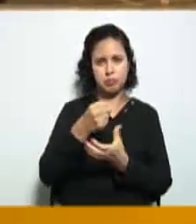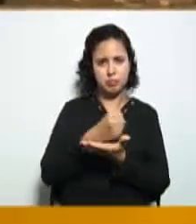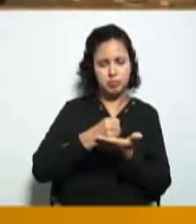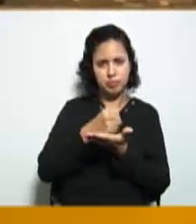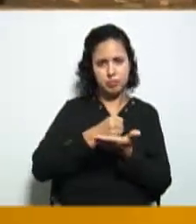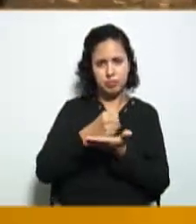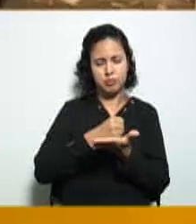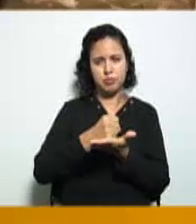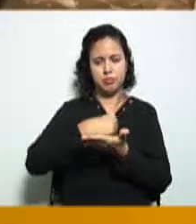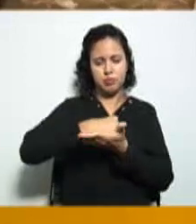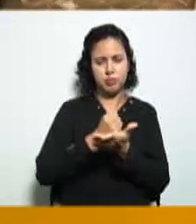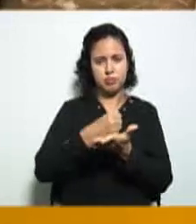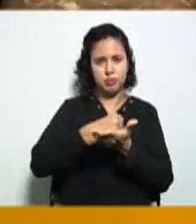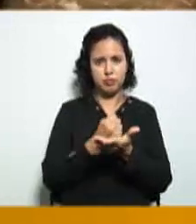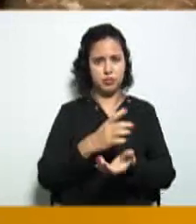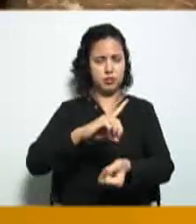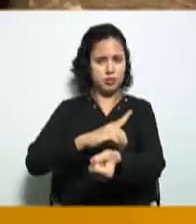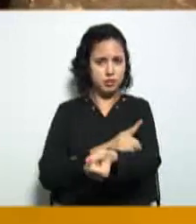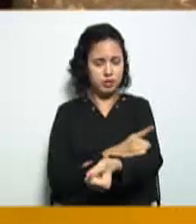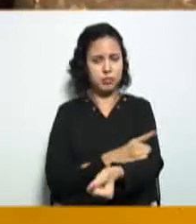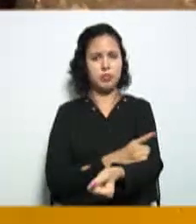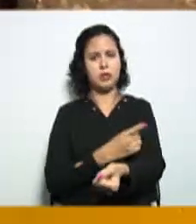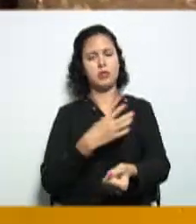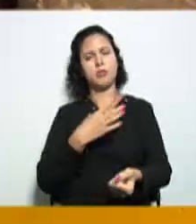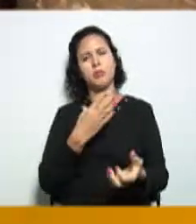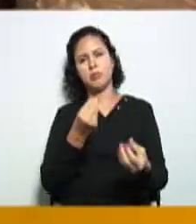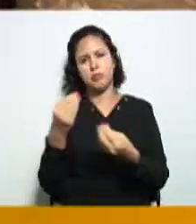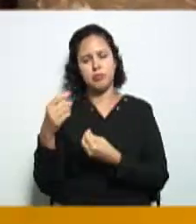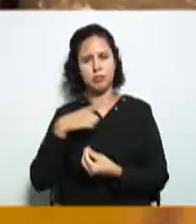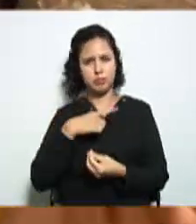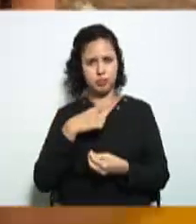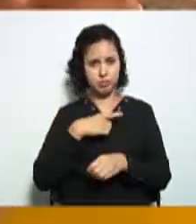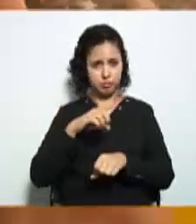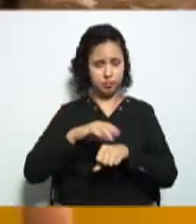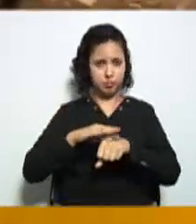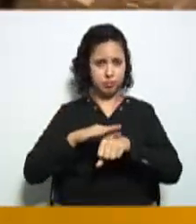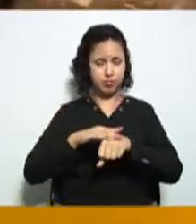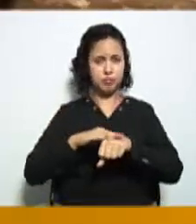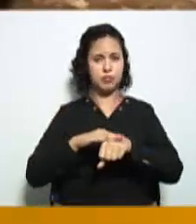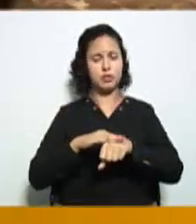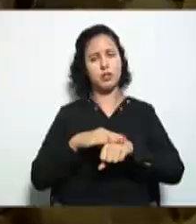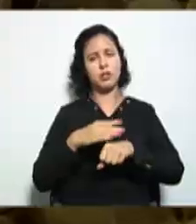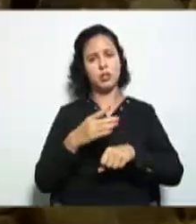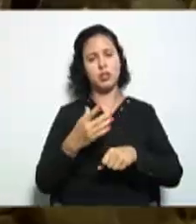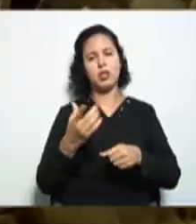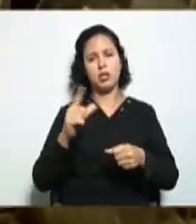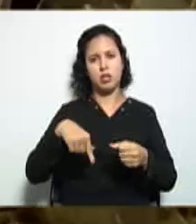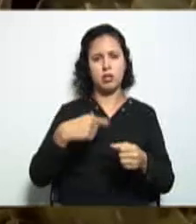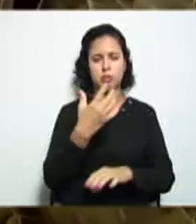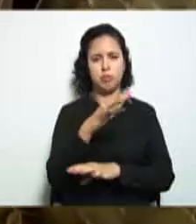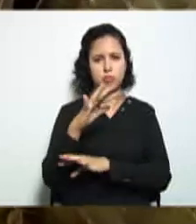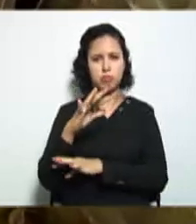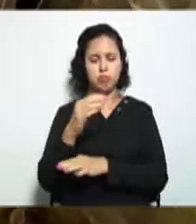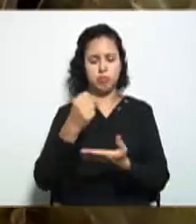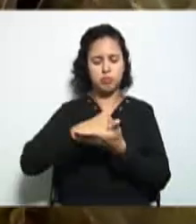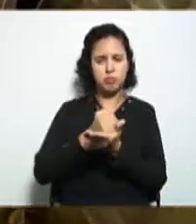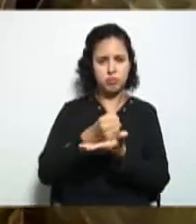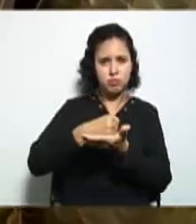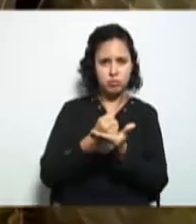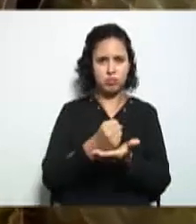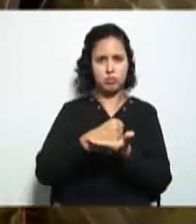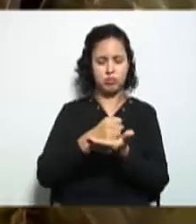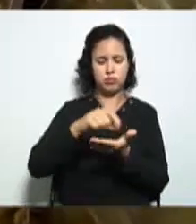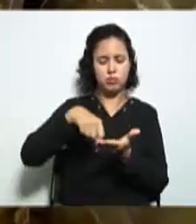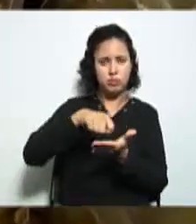tem diabetes, que é um problema muito que está aparecendo no dia de hoje, que nem as folhas que você faz e toma no dia a dia,